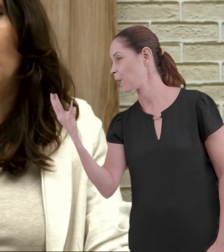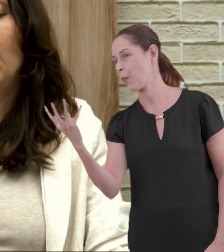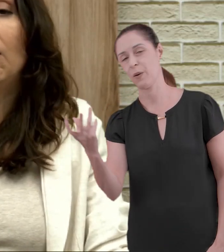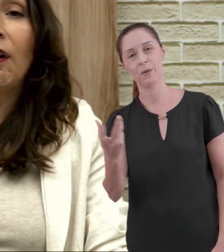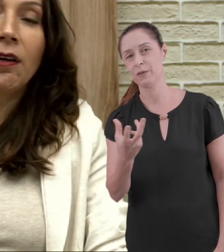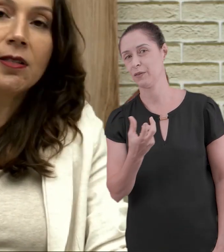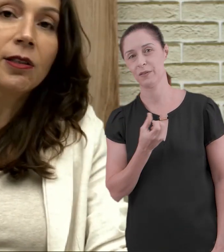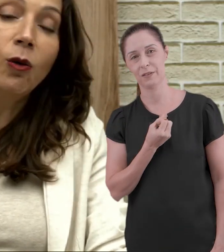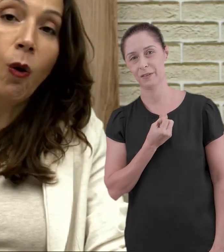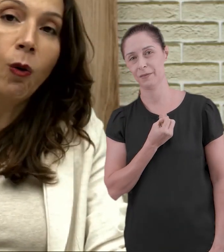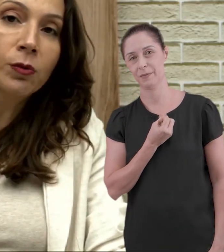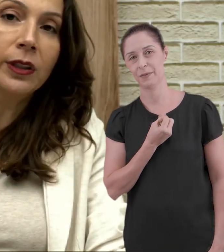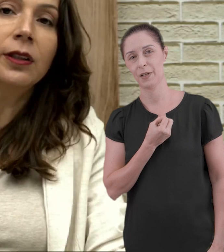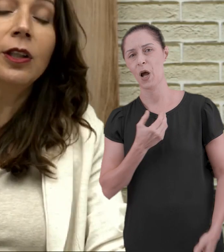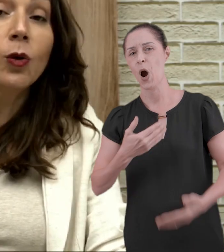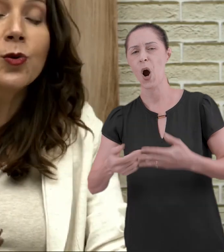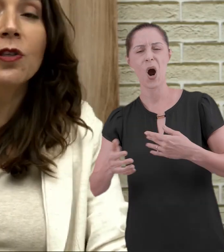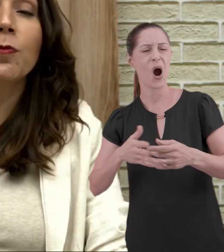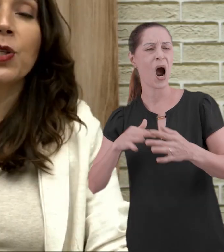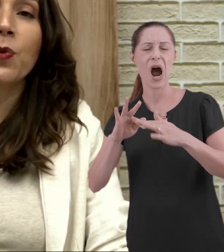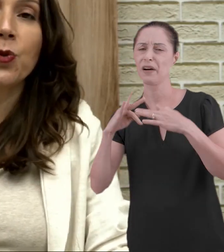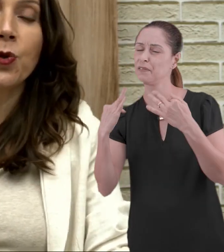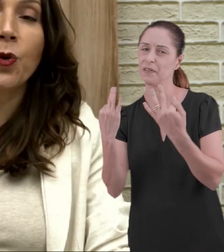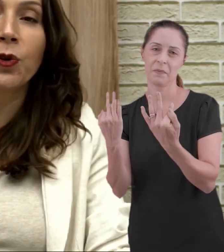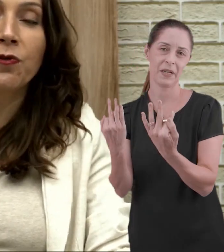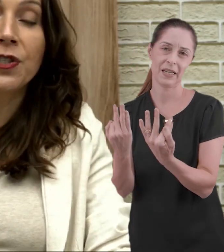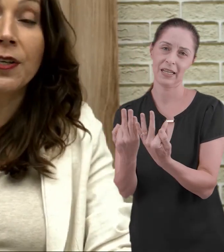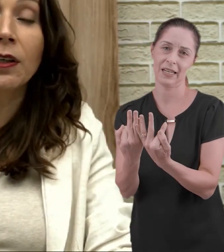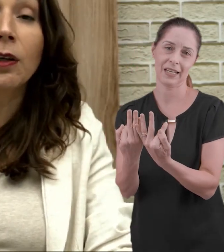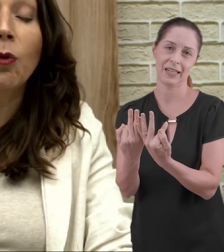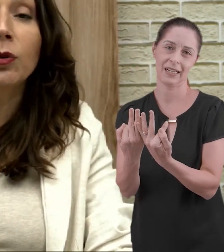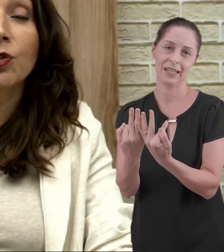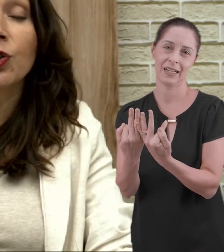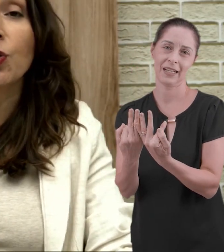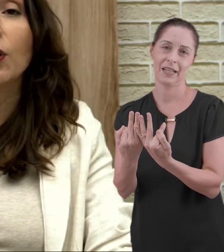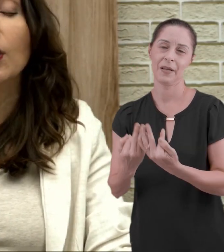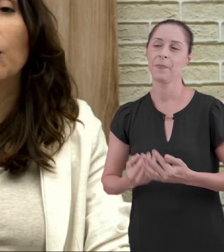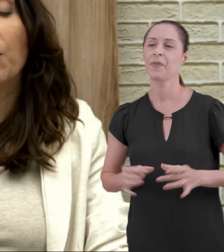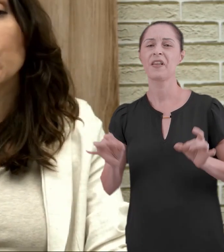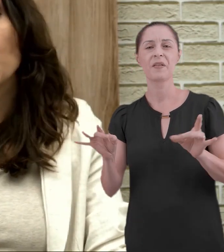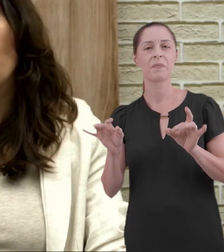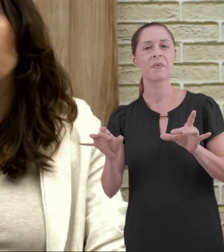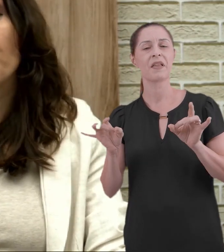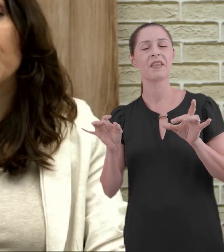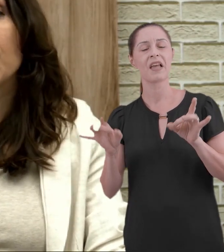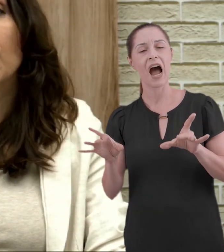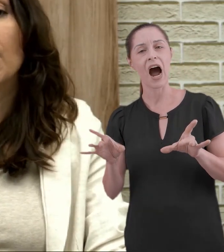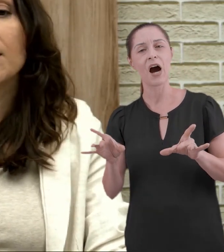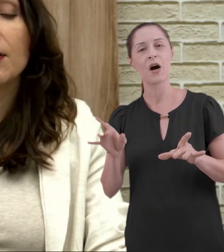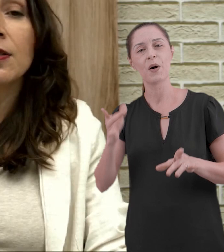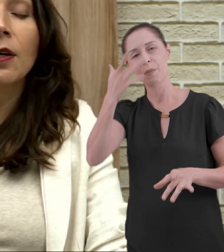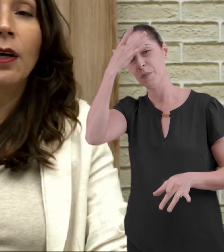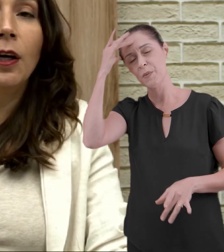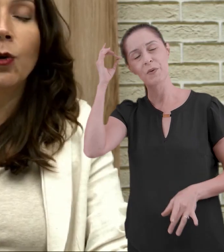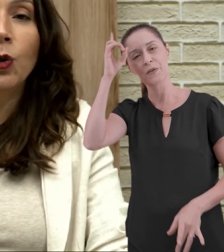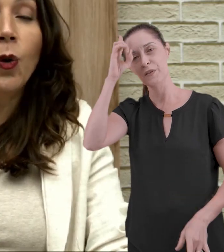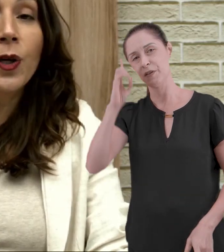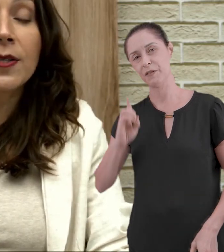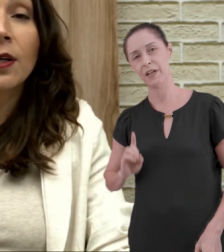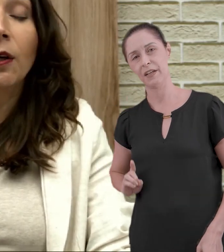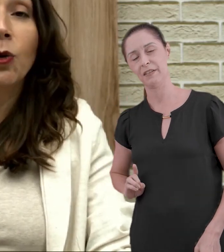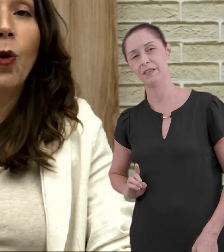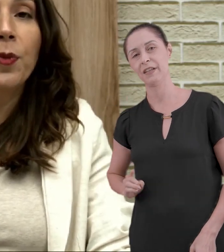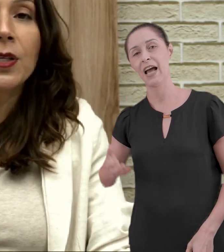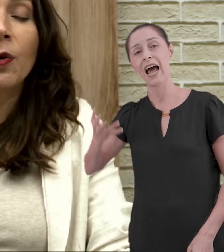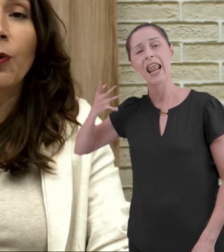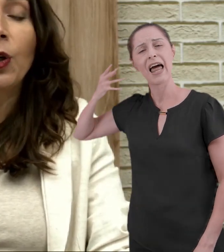situação em que ela se encontre, inclusive para as pessoas com deficiência. Então, quando a gente pensou em fazer essas